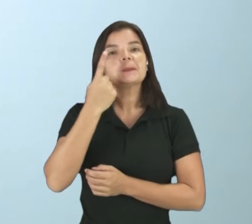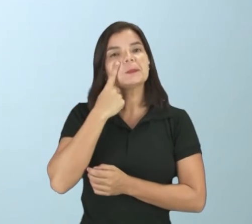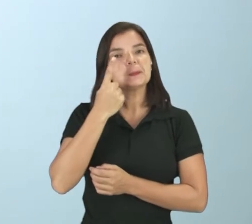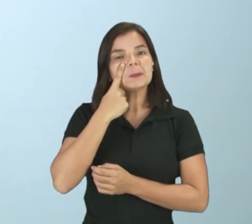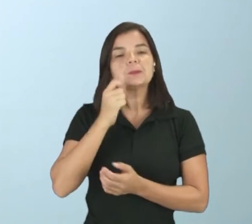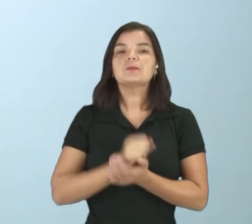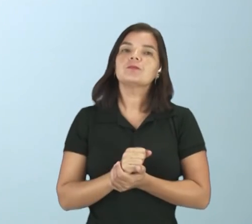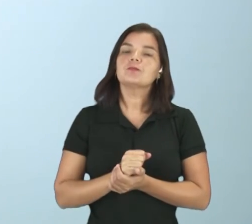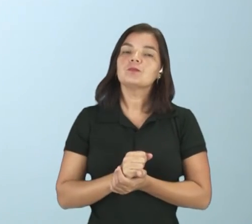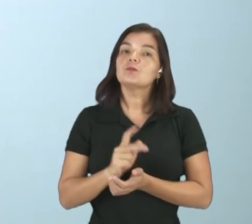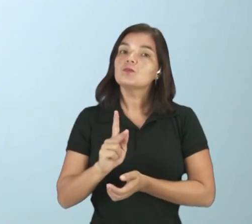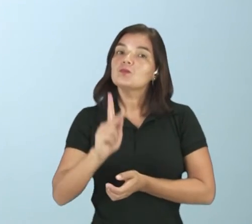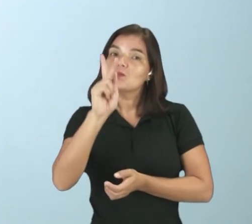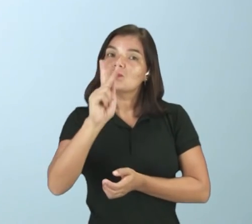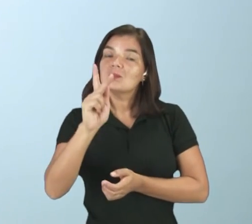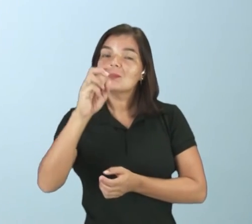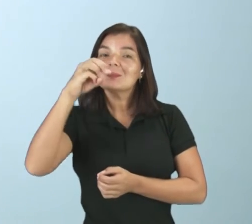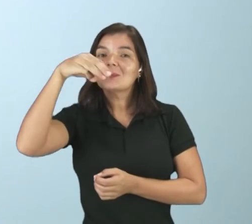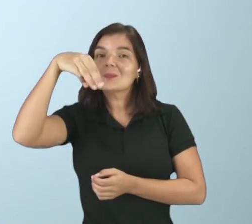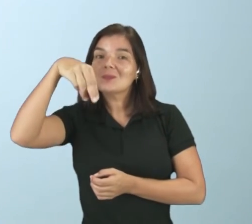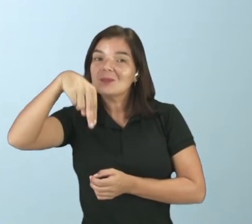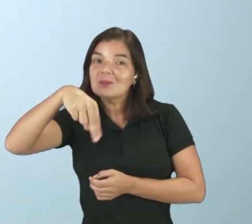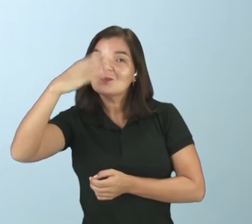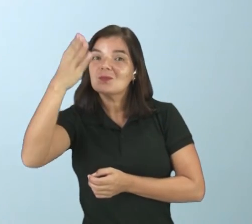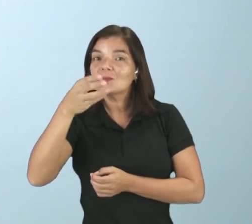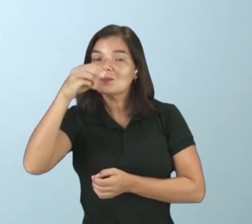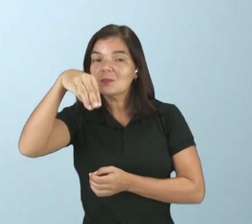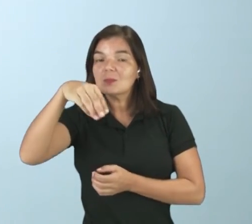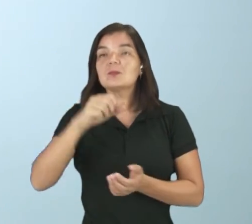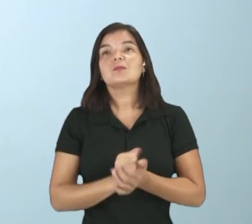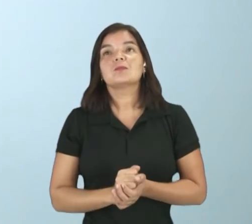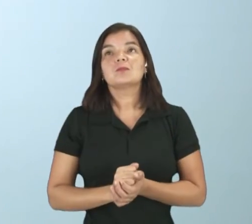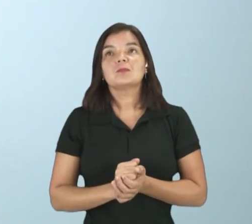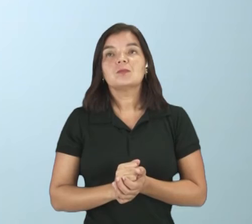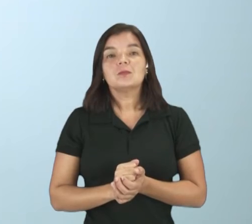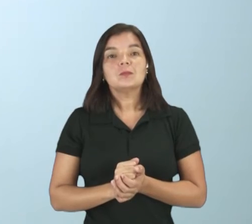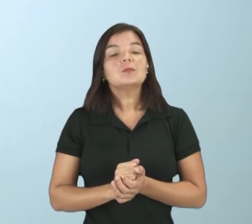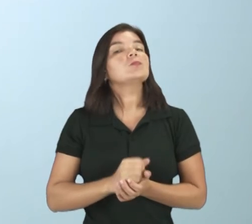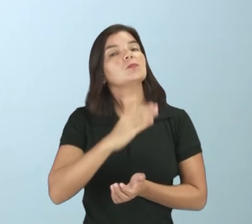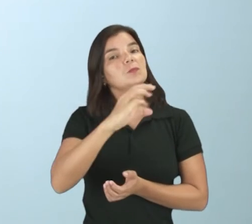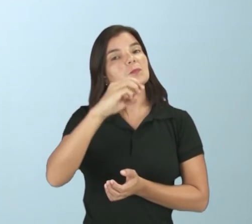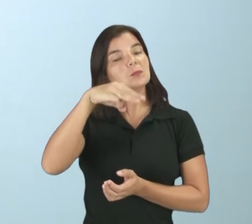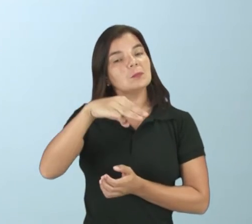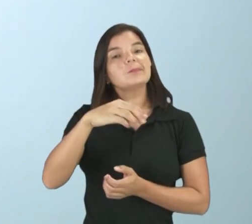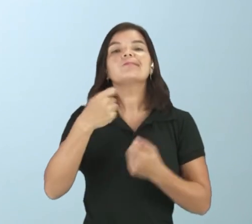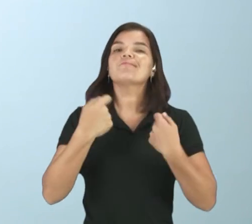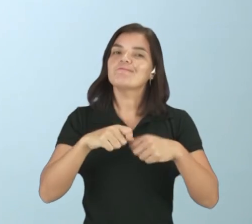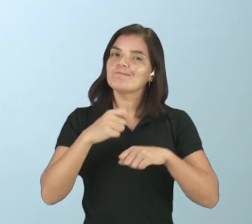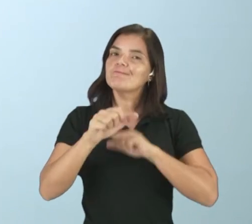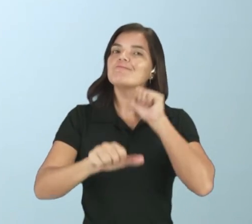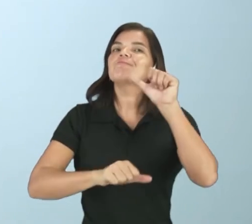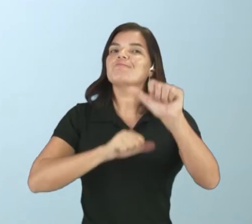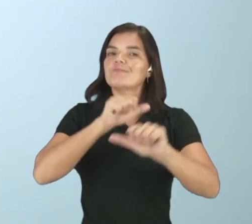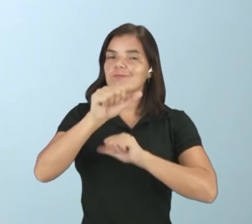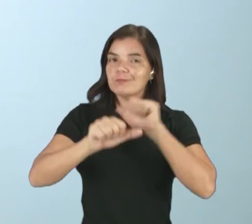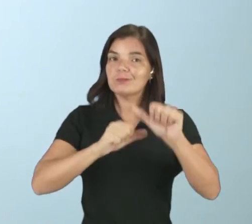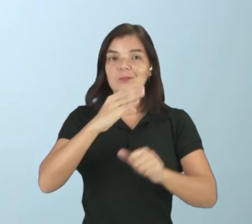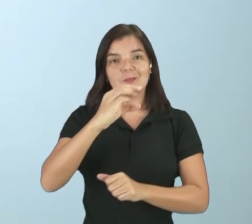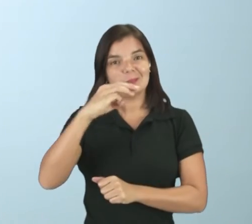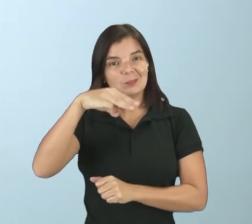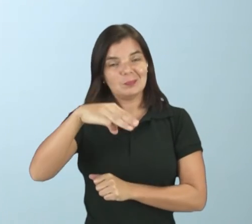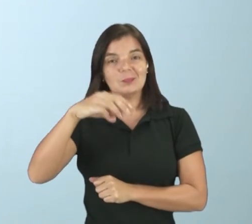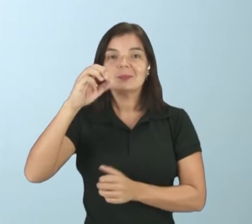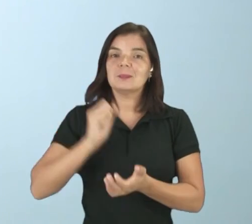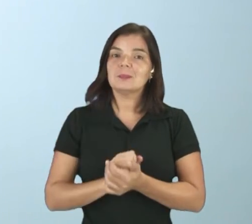bem, o K está em newton por metro. Os comprimentos foram dados em centímetros, então nós temos que converter